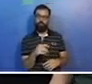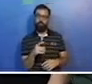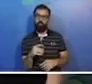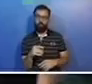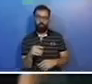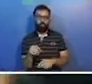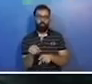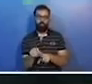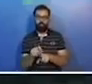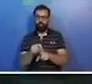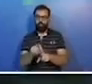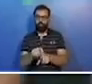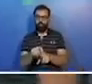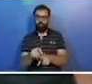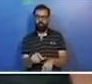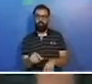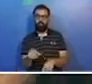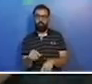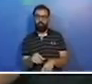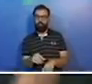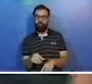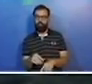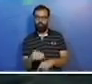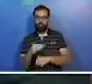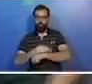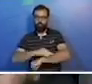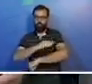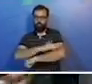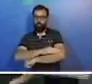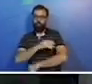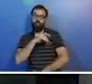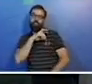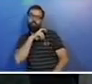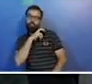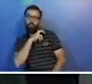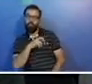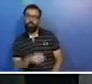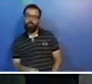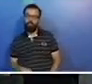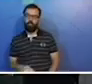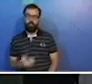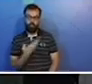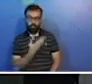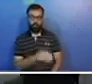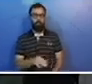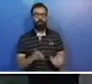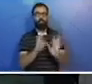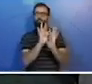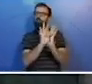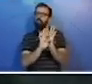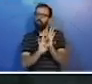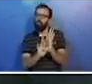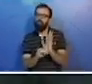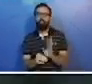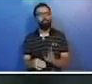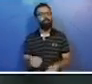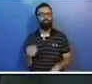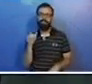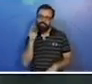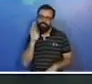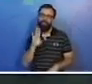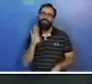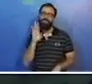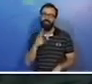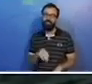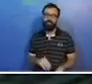serpente. Feito? Agora nós temos aqui um texto, eu adoro esse texto. É um problema